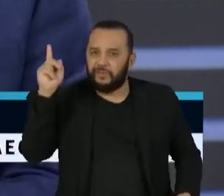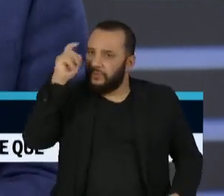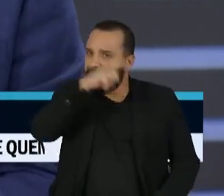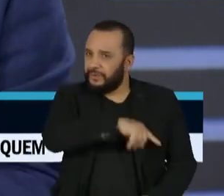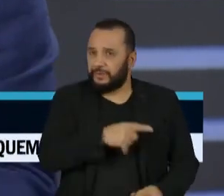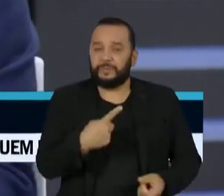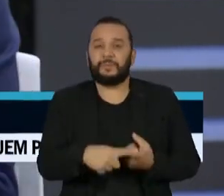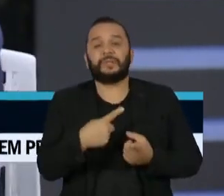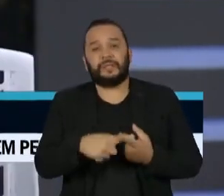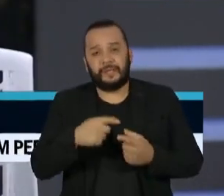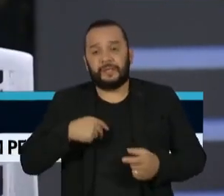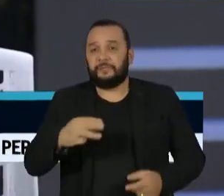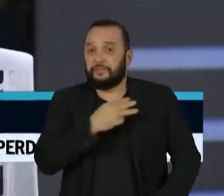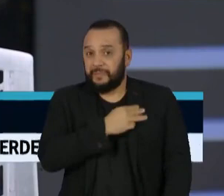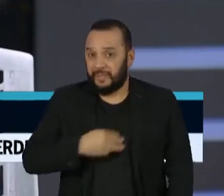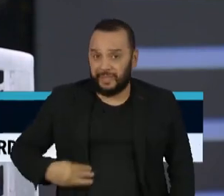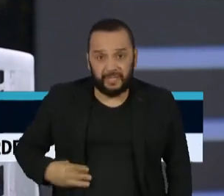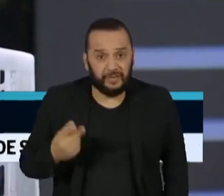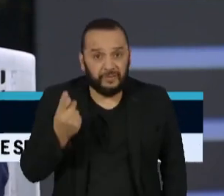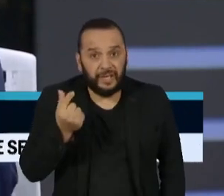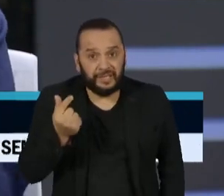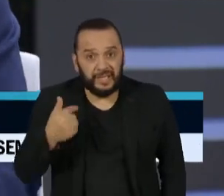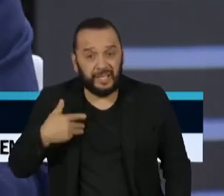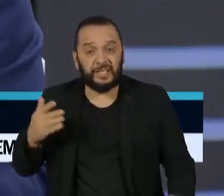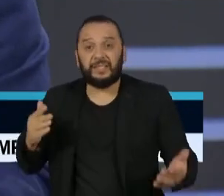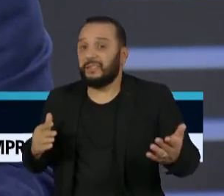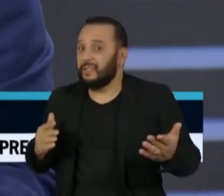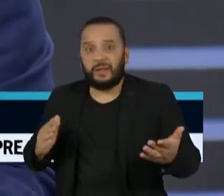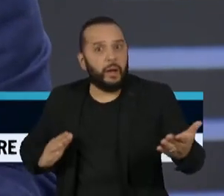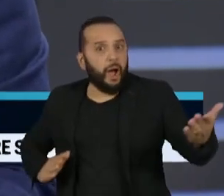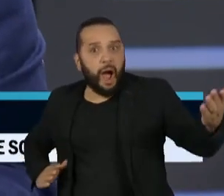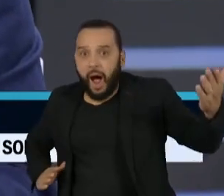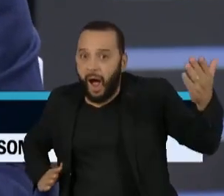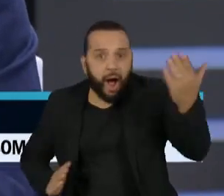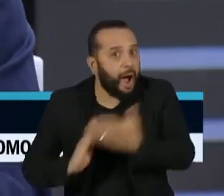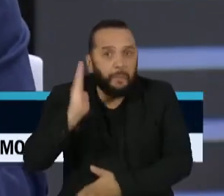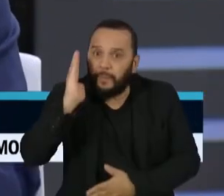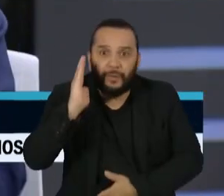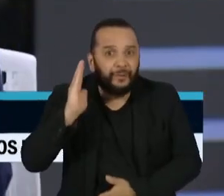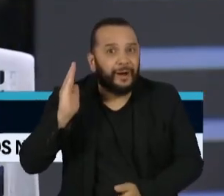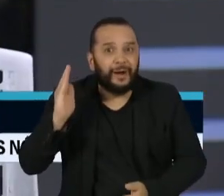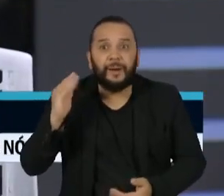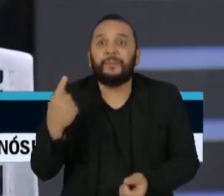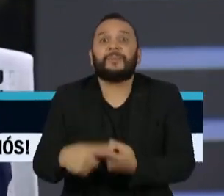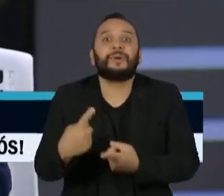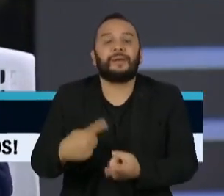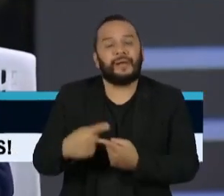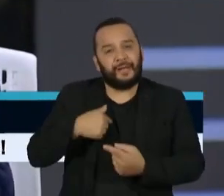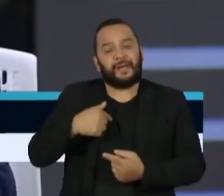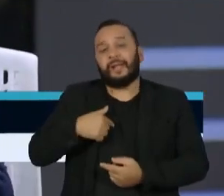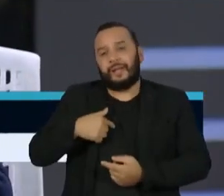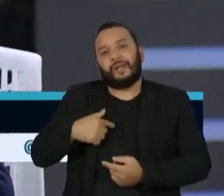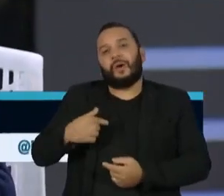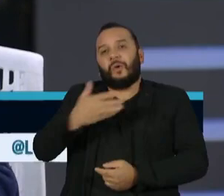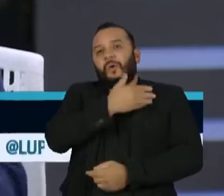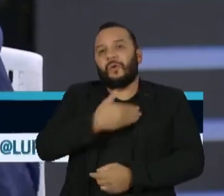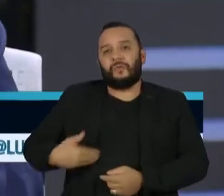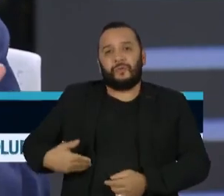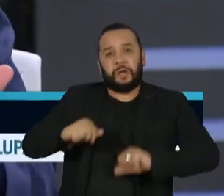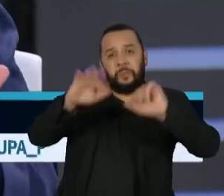ministro da Fazenda se eleger diante de um governo que não tem mais popularidade e com uma inflação